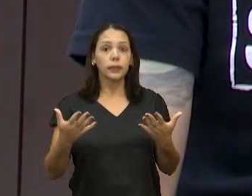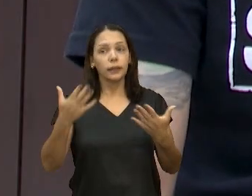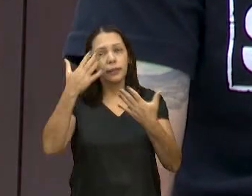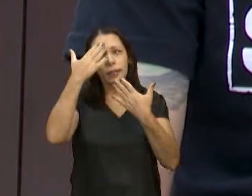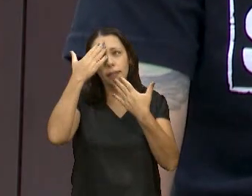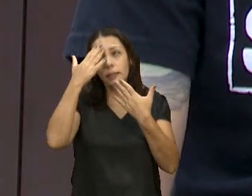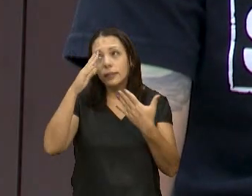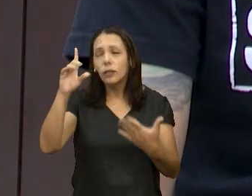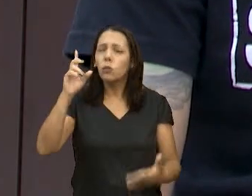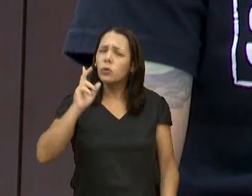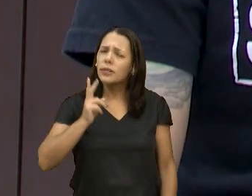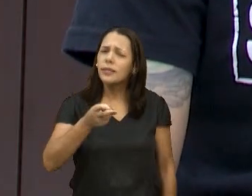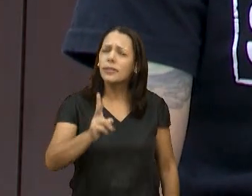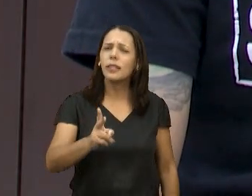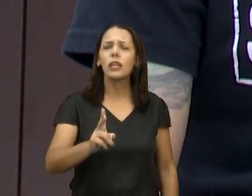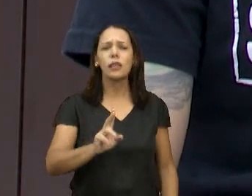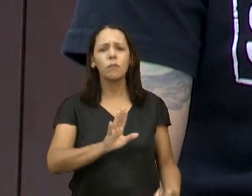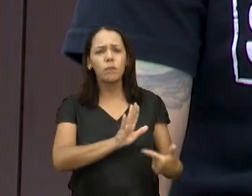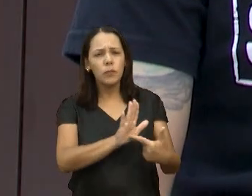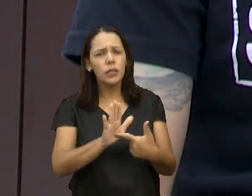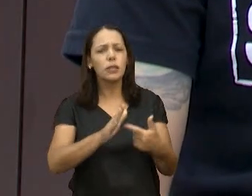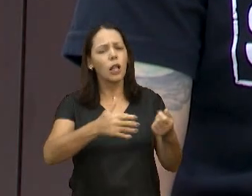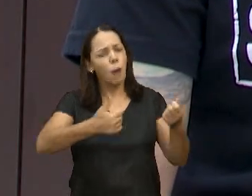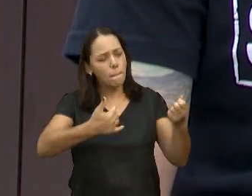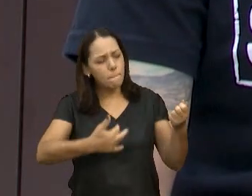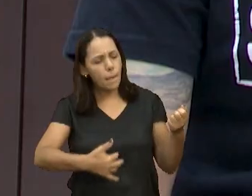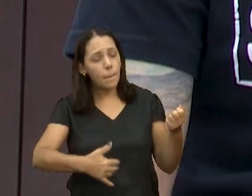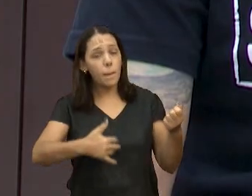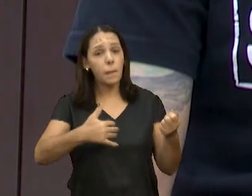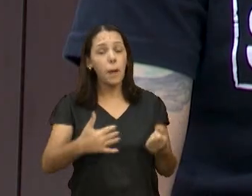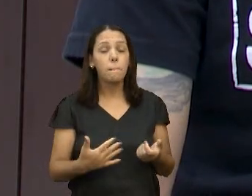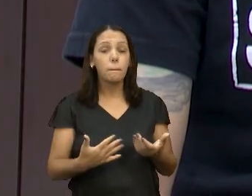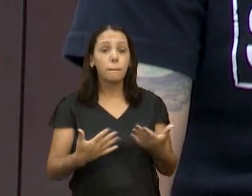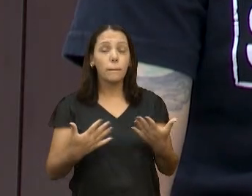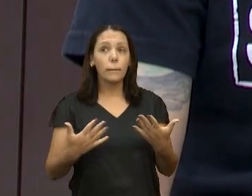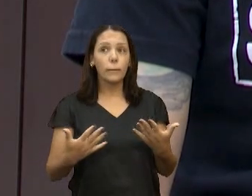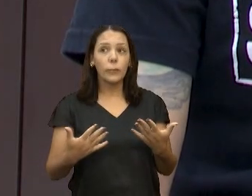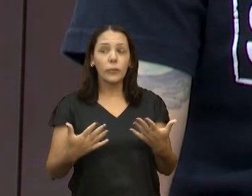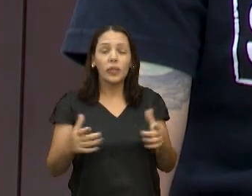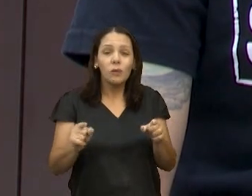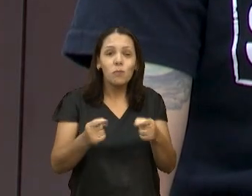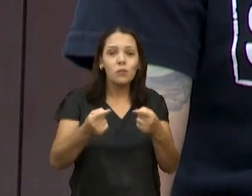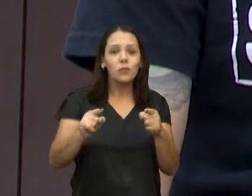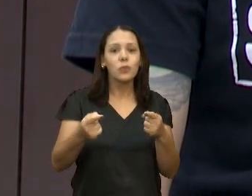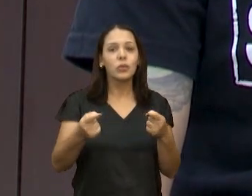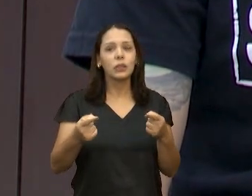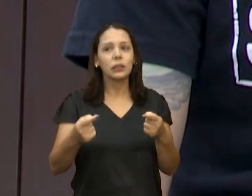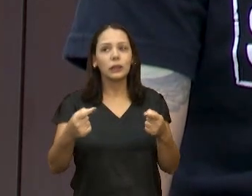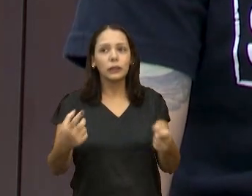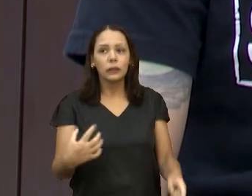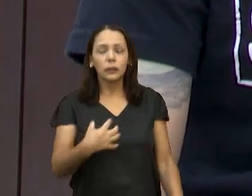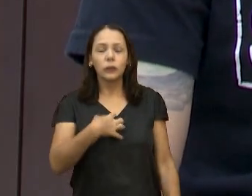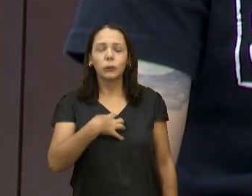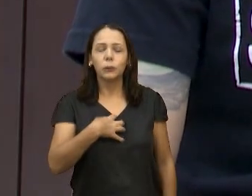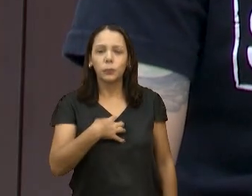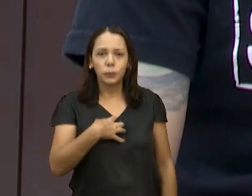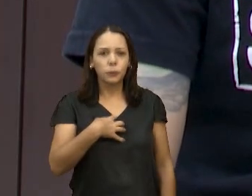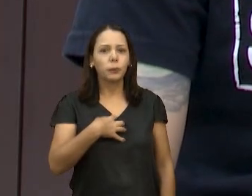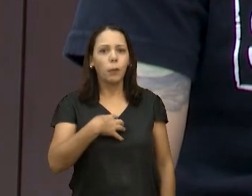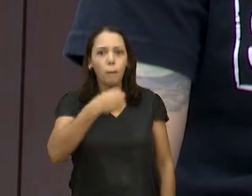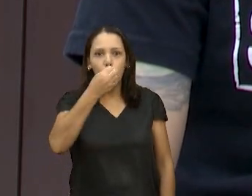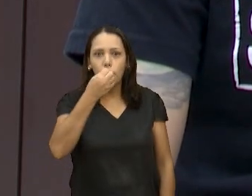toco direto e, assim, para mim a música é um sentimento muito bom que ela passa